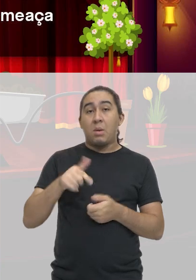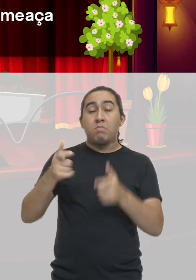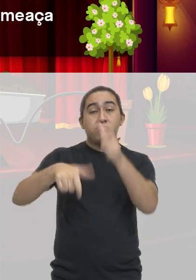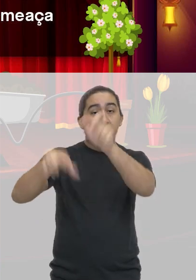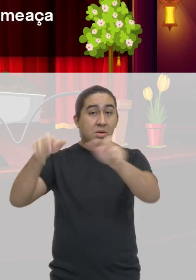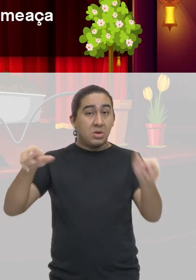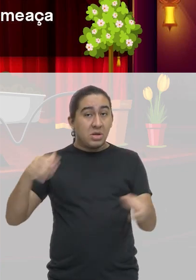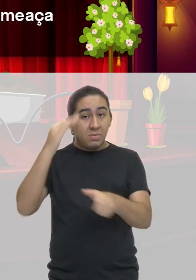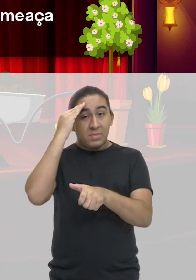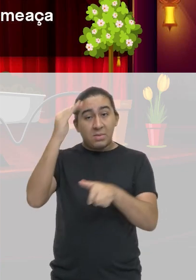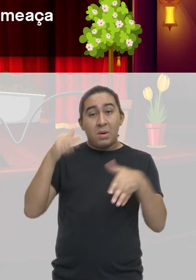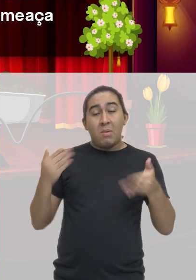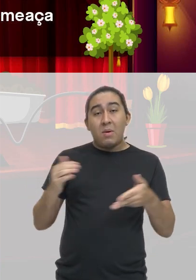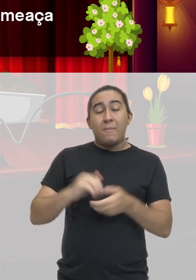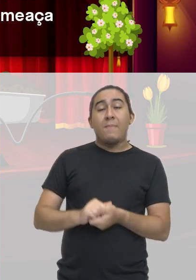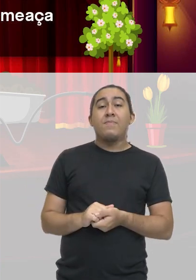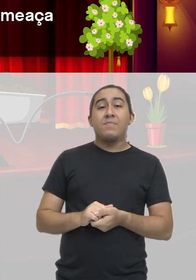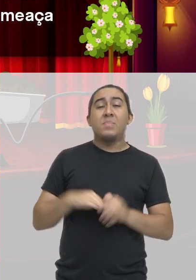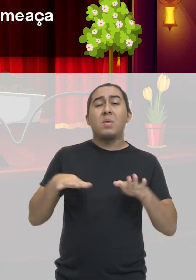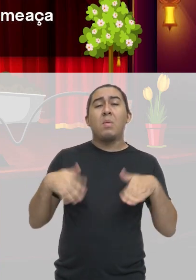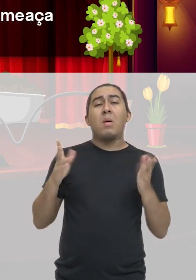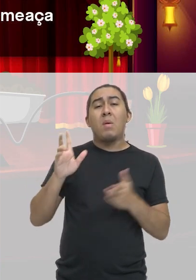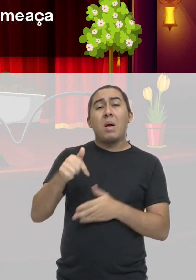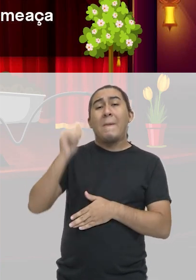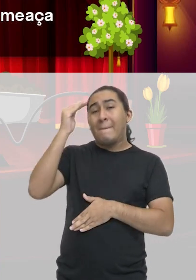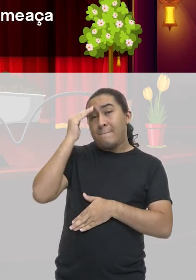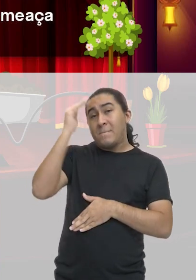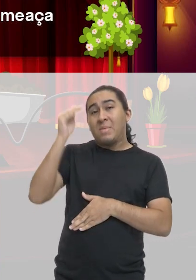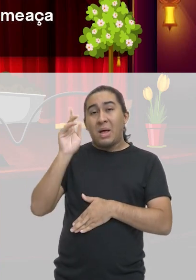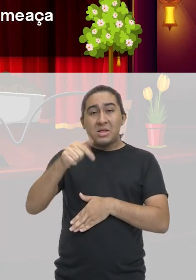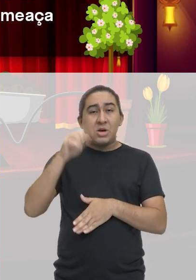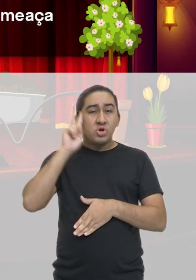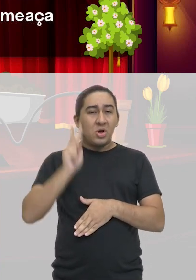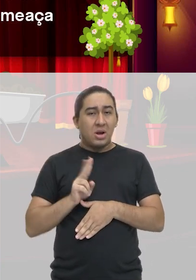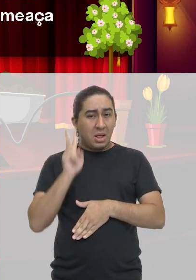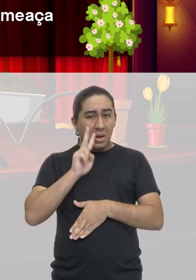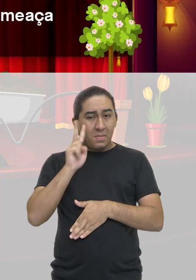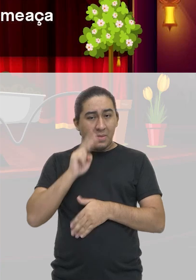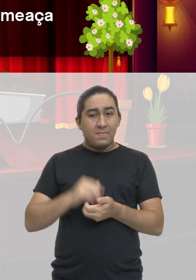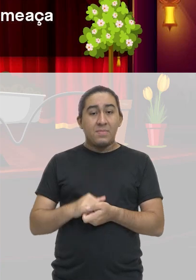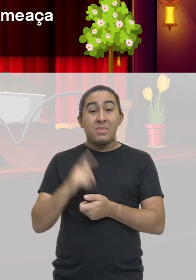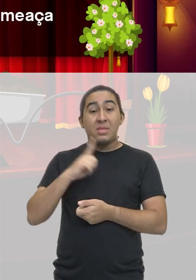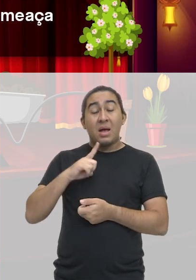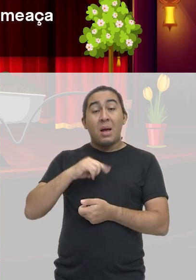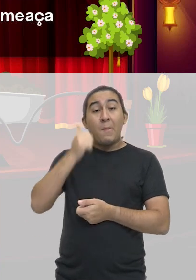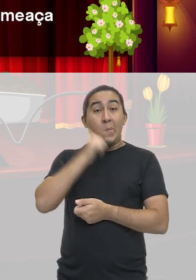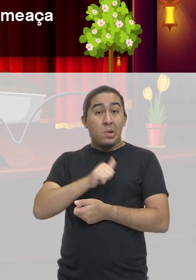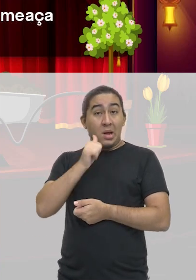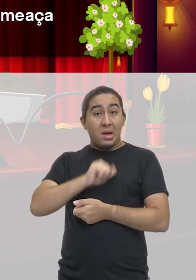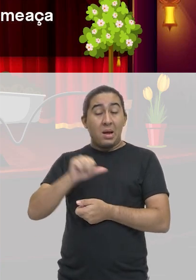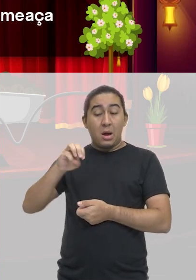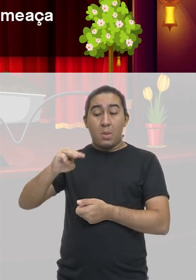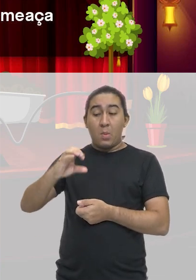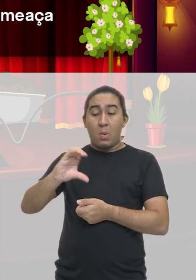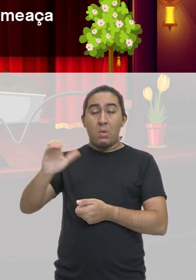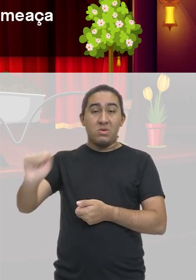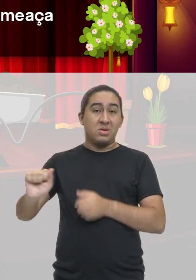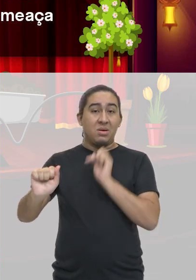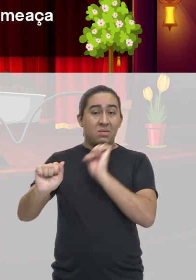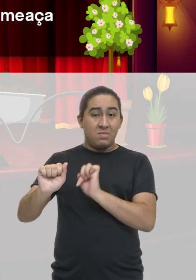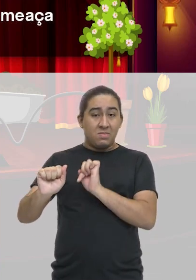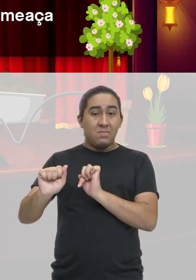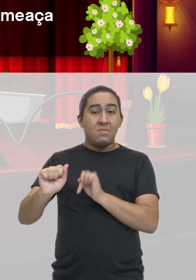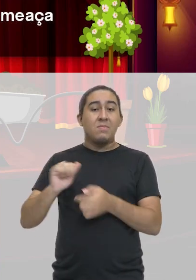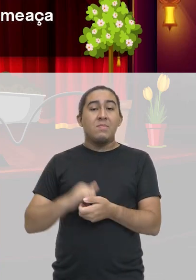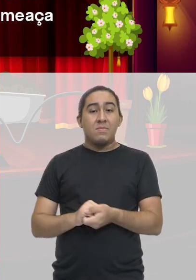personagens principais são... Quem é o personagem principal? Nós temos aqui a moça, não é verdade? Que é a moça